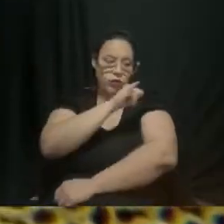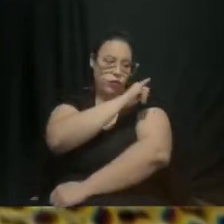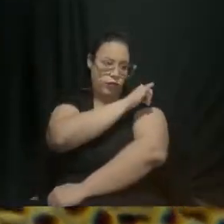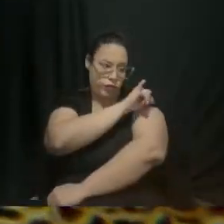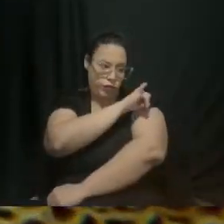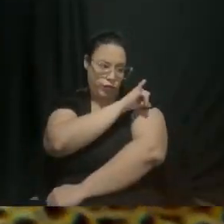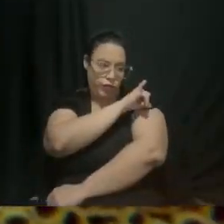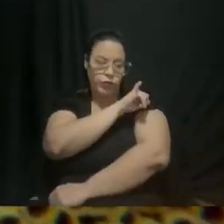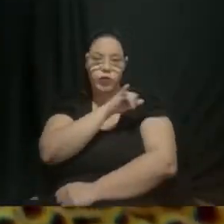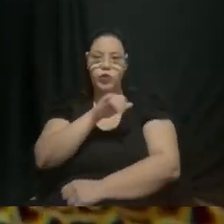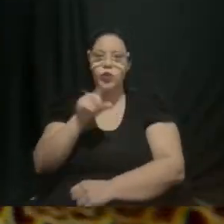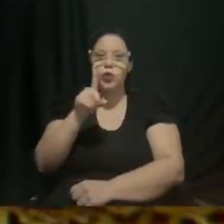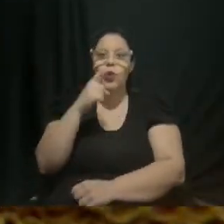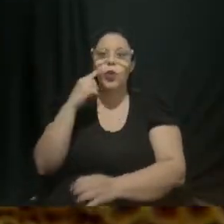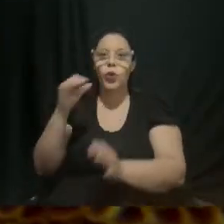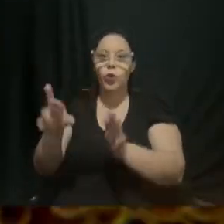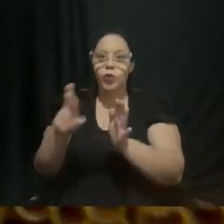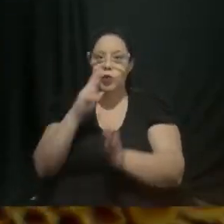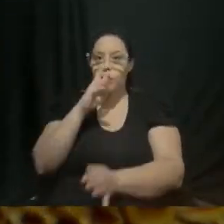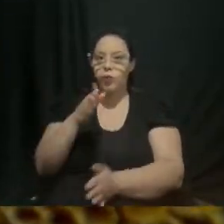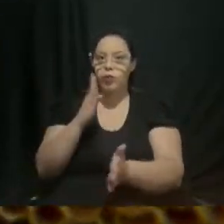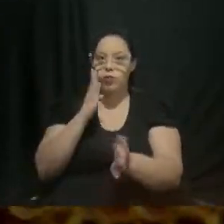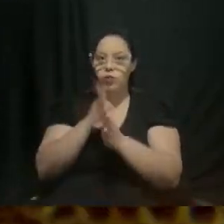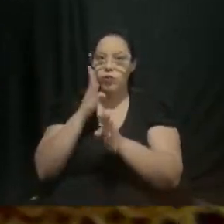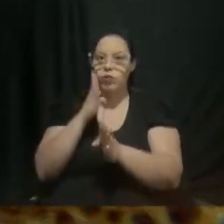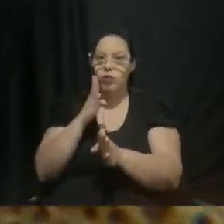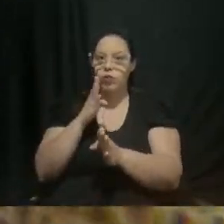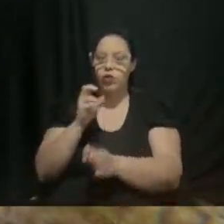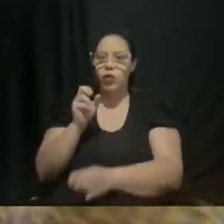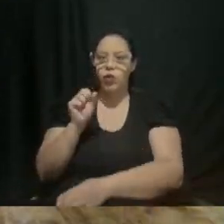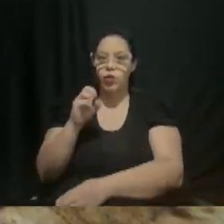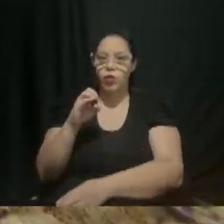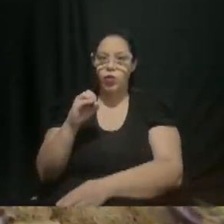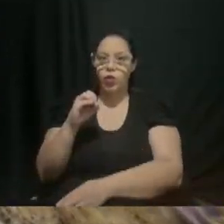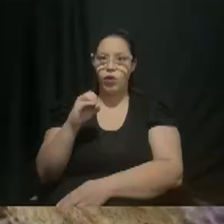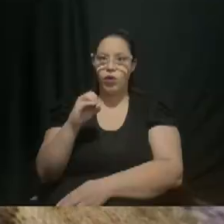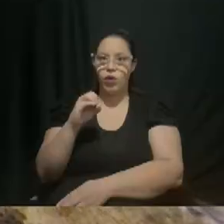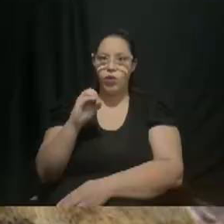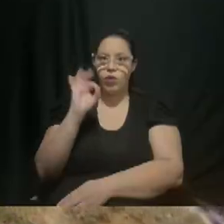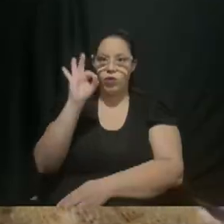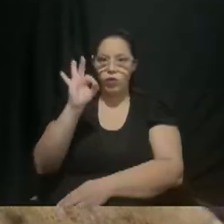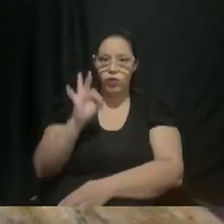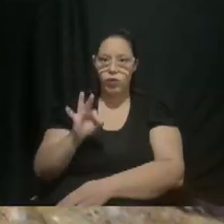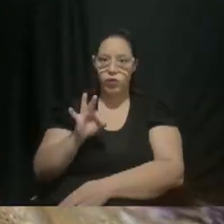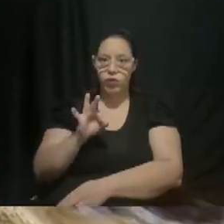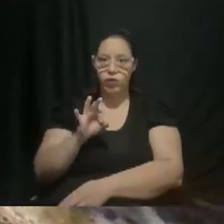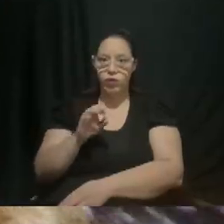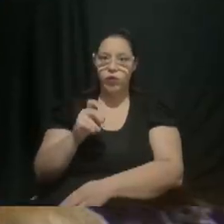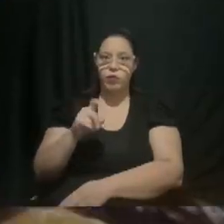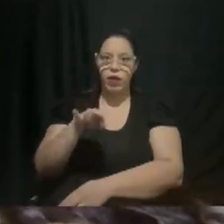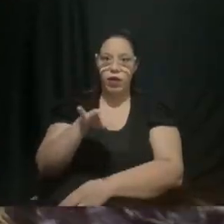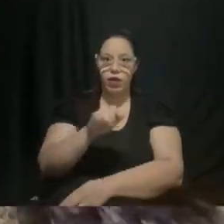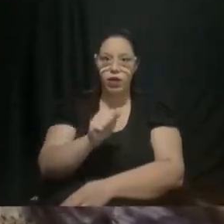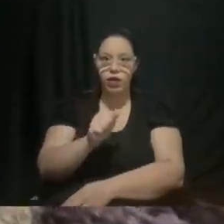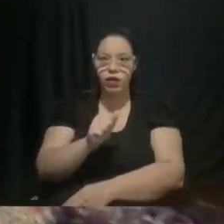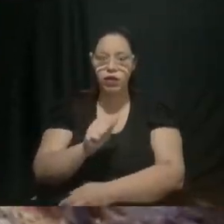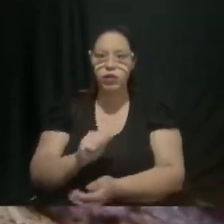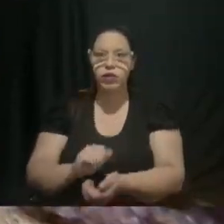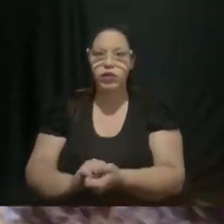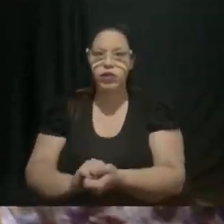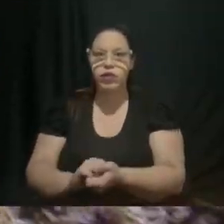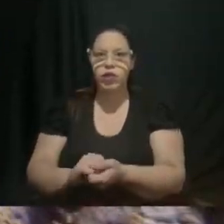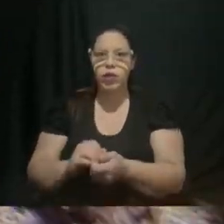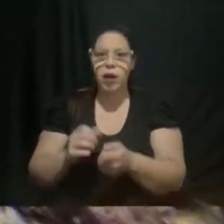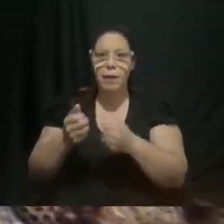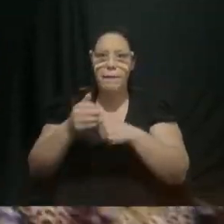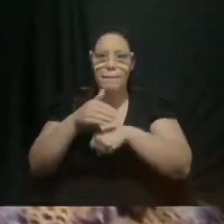que 80% dos animais da espécie Mucismilia ríspida da Baía de Ilha Grande sofreram branqueamento entre março